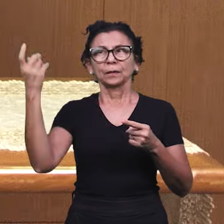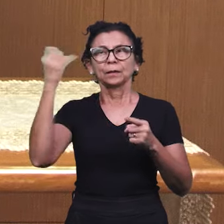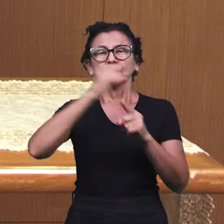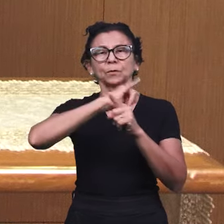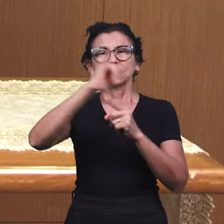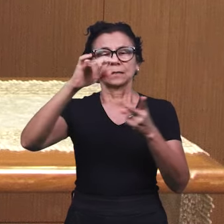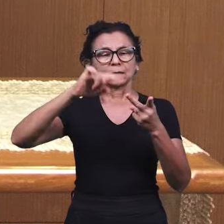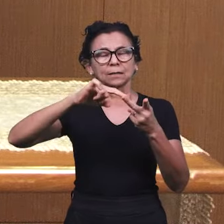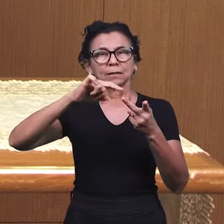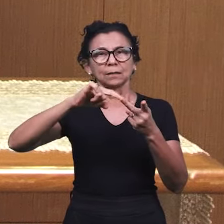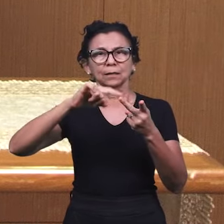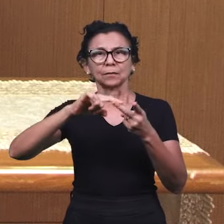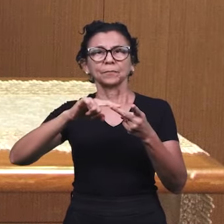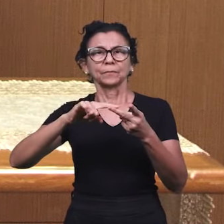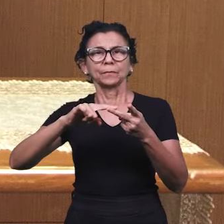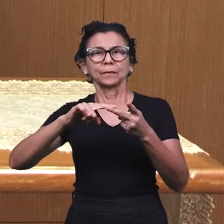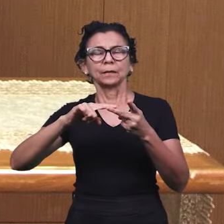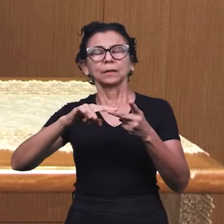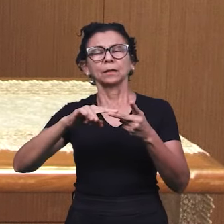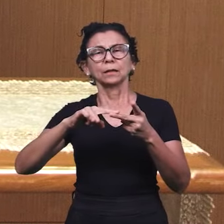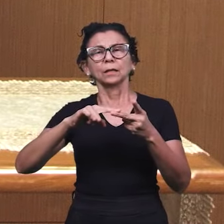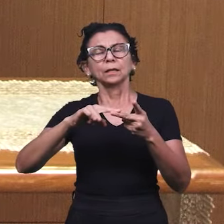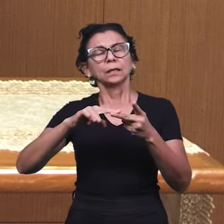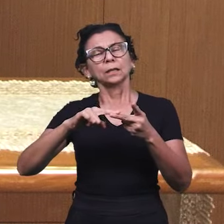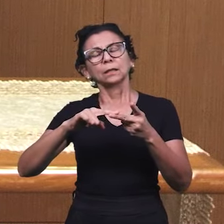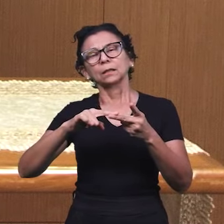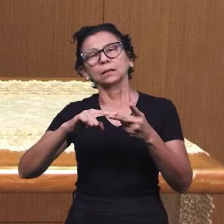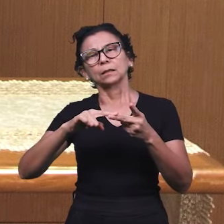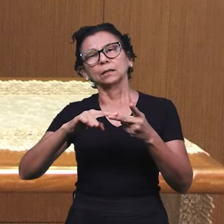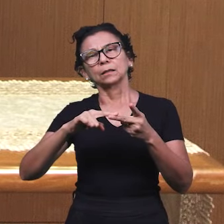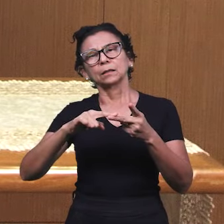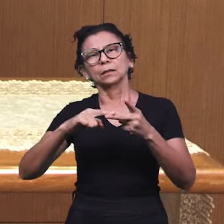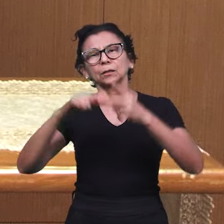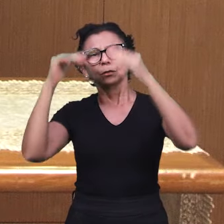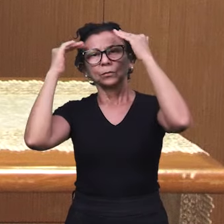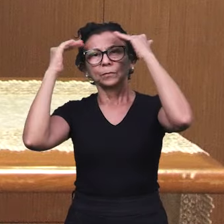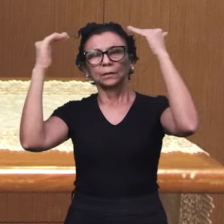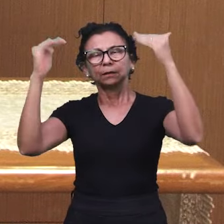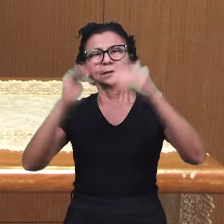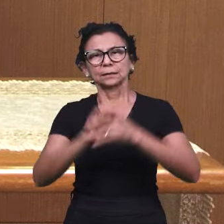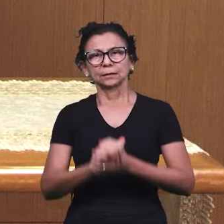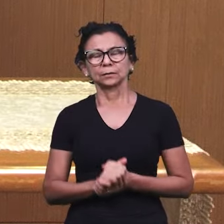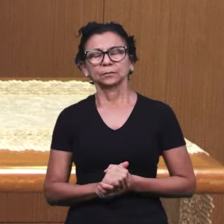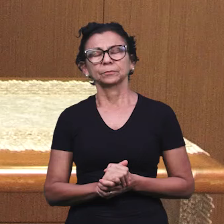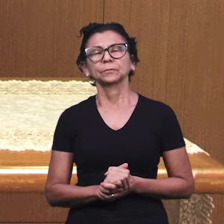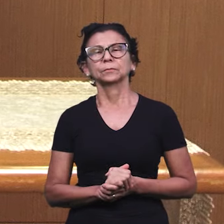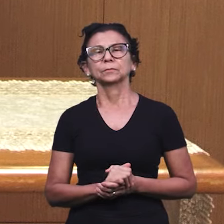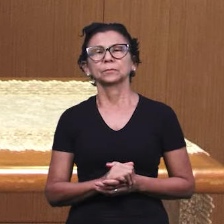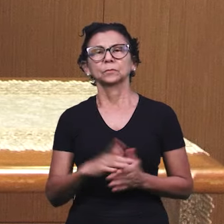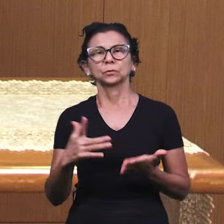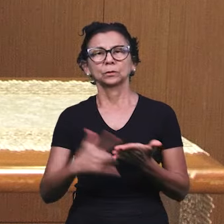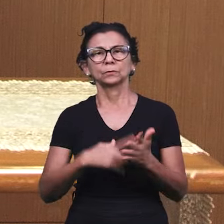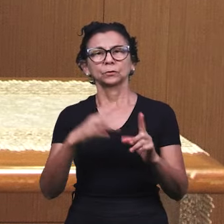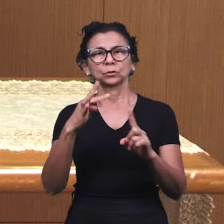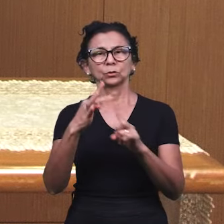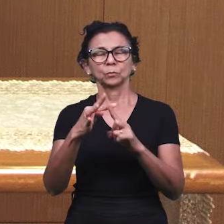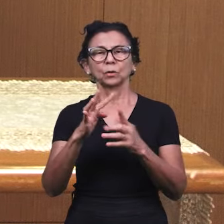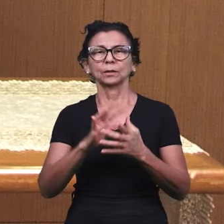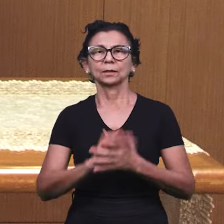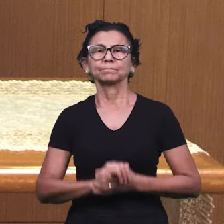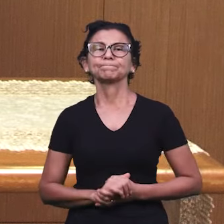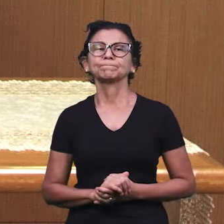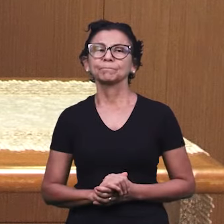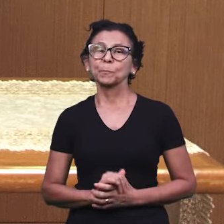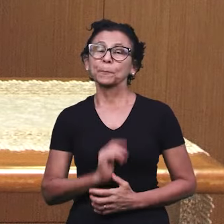fé. Paulo falou no capítulo 4 da segunda carta a Timóteo: eu combati o bom combate